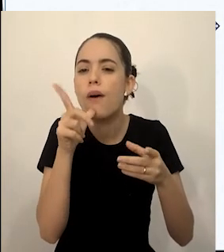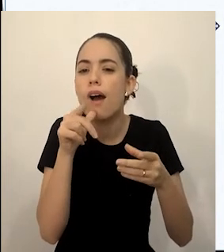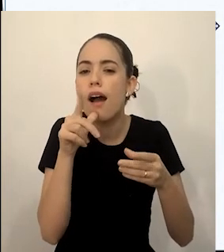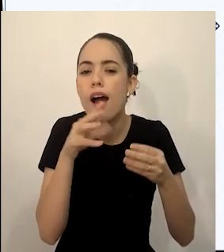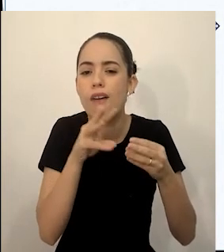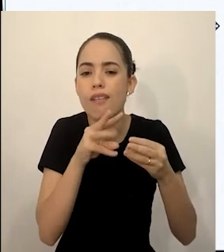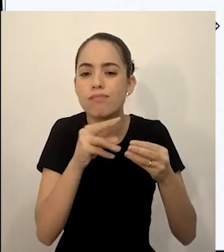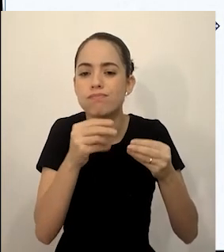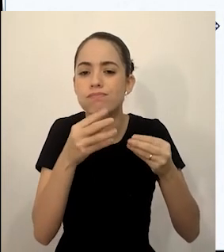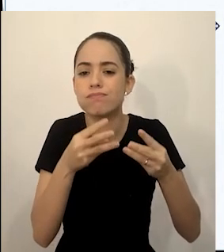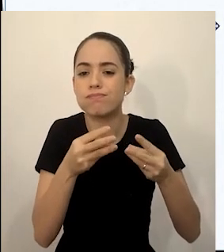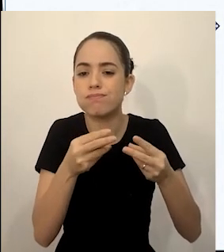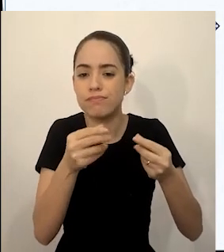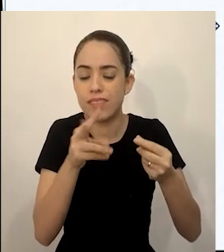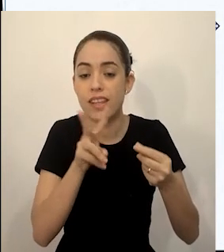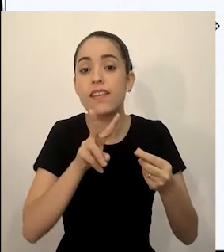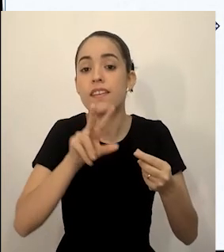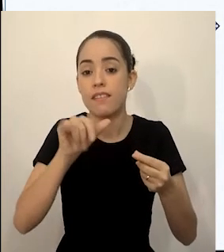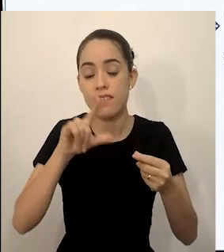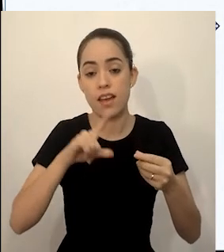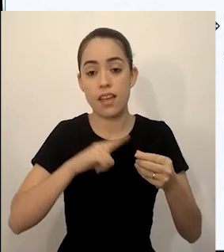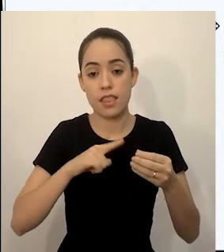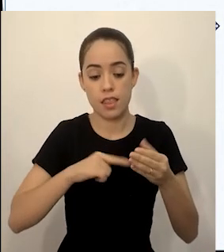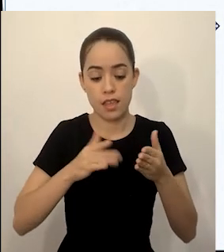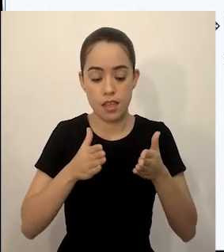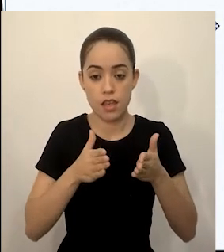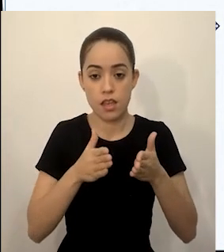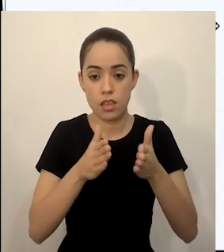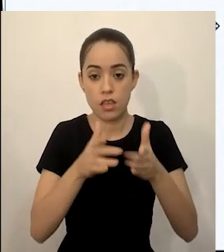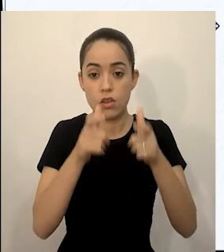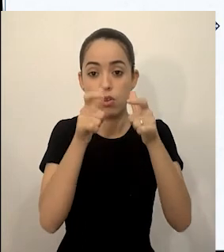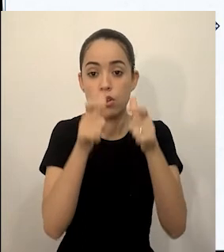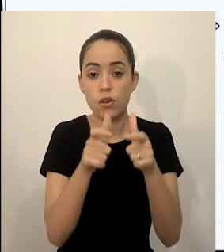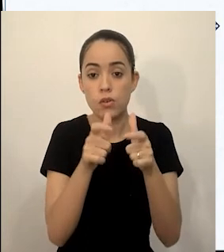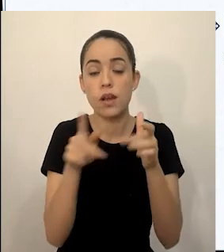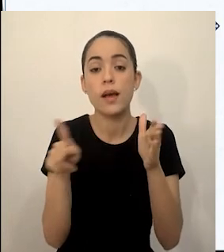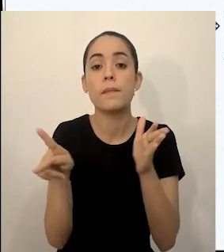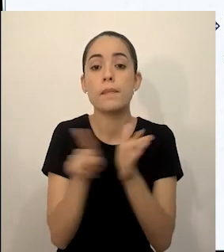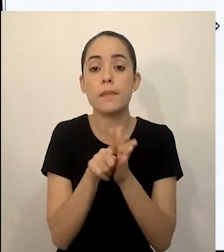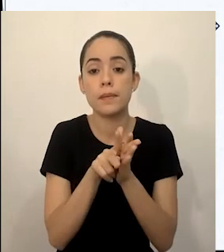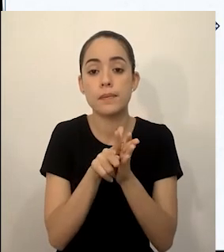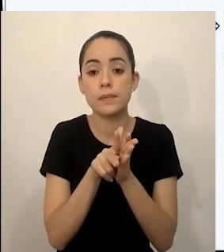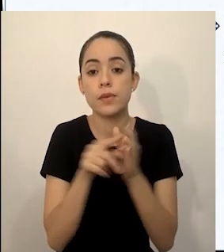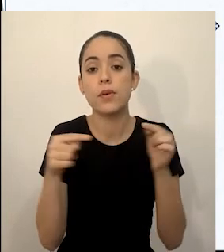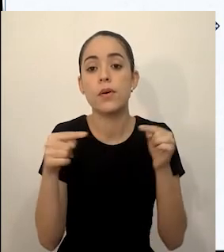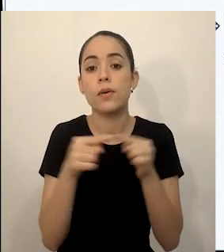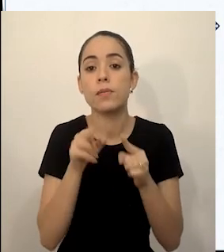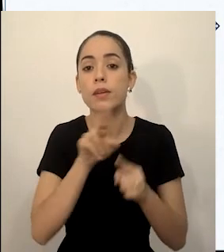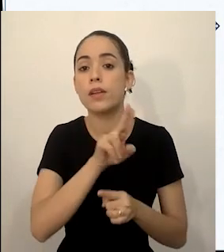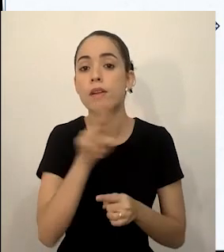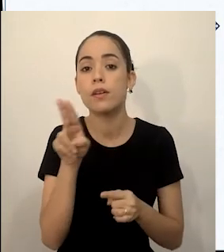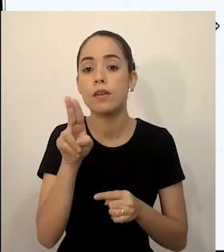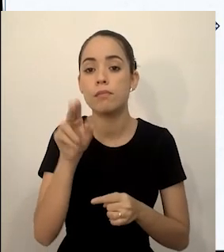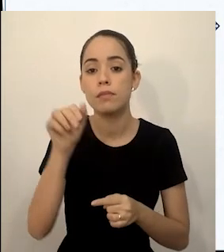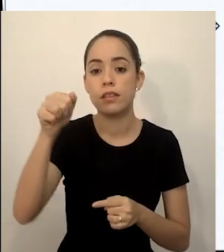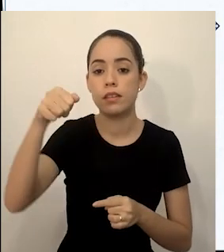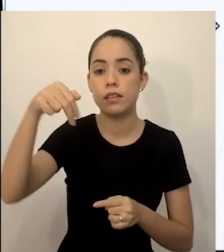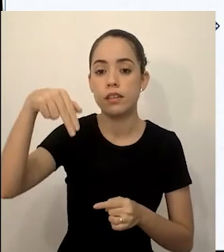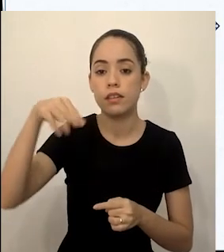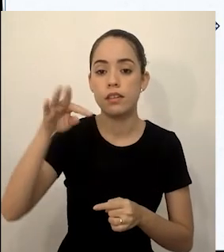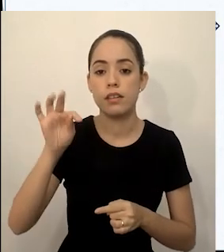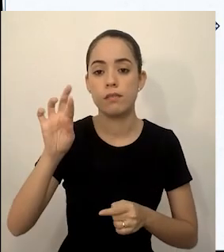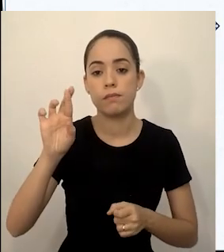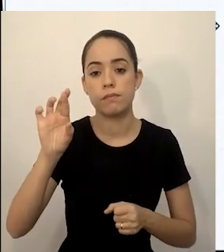que tenderão a formar um único espaço repleto, denominado